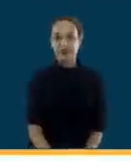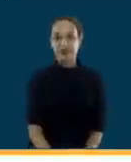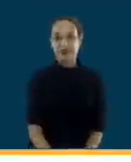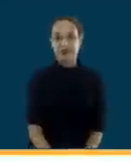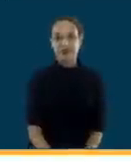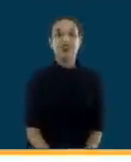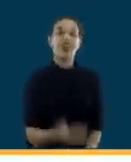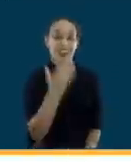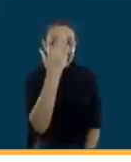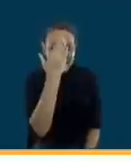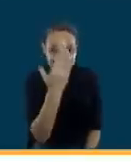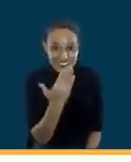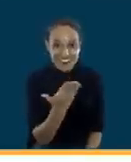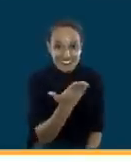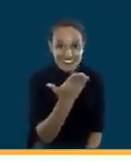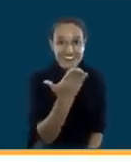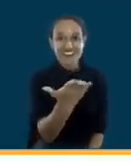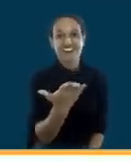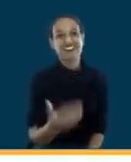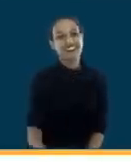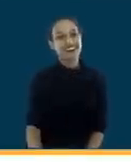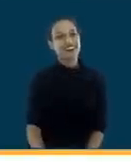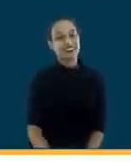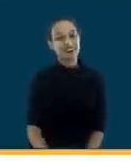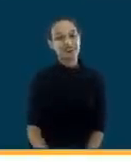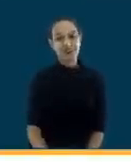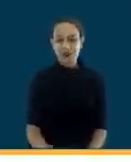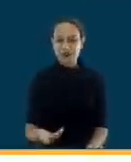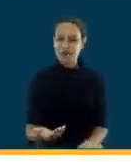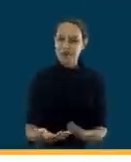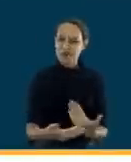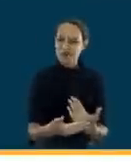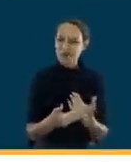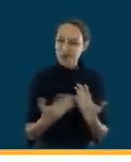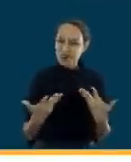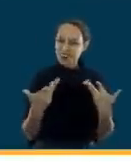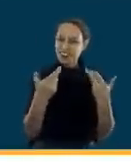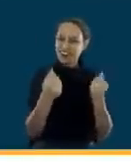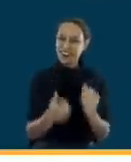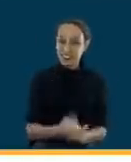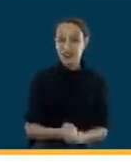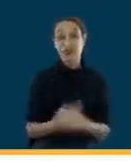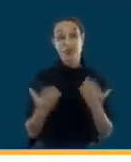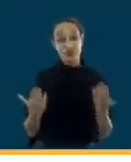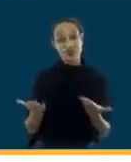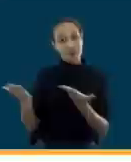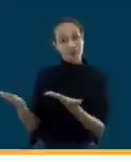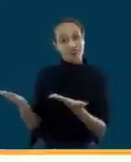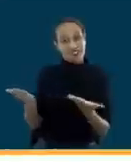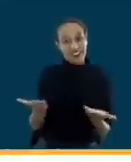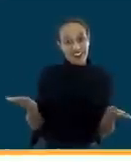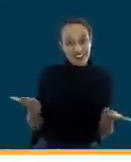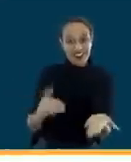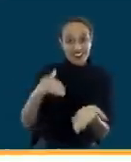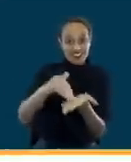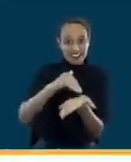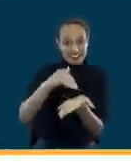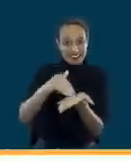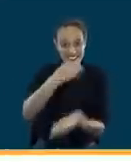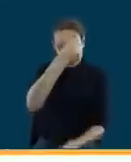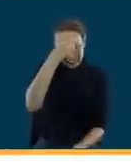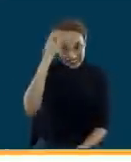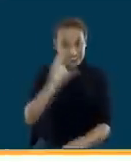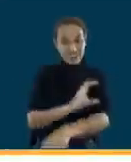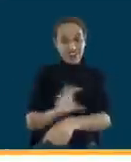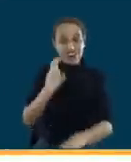Obrigada ao senhor pelas palavras, presidente Queiroz. E agora seguimos também, convidamos o secretário municipal de cultura do